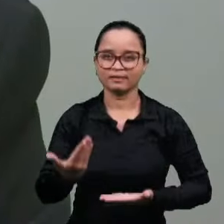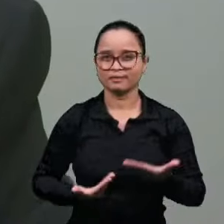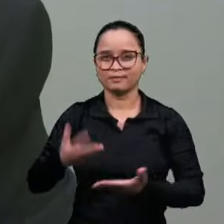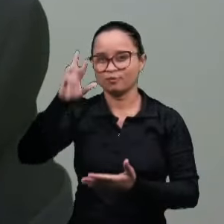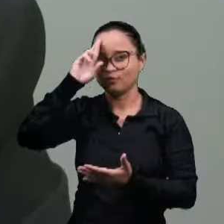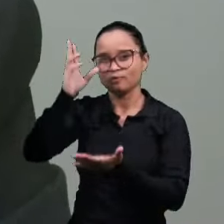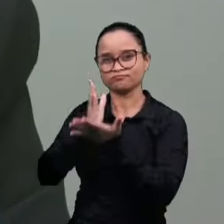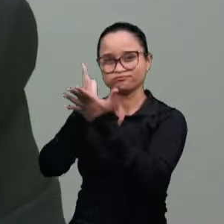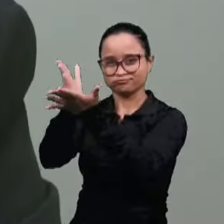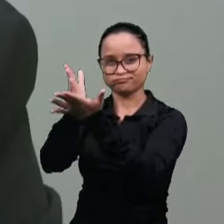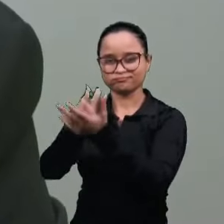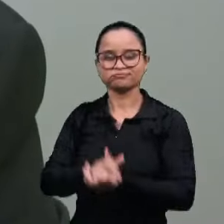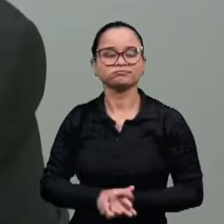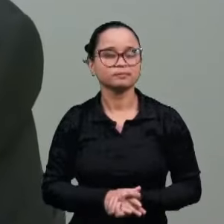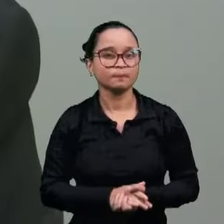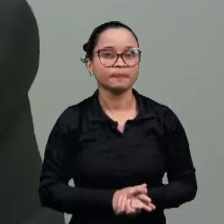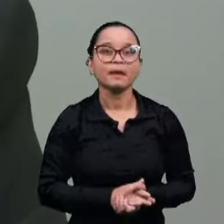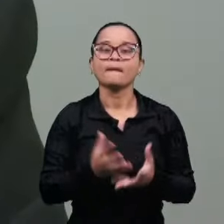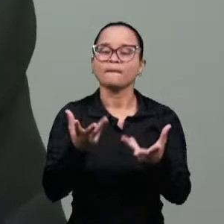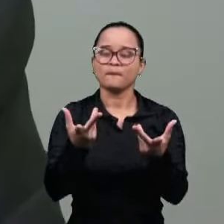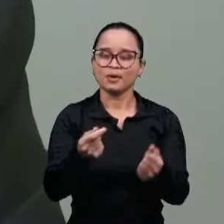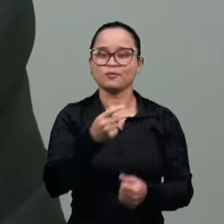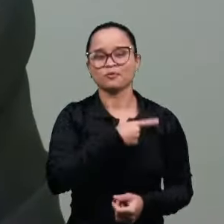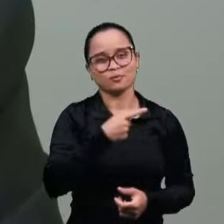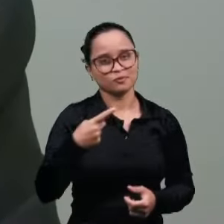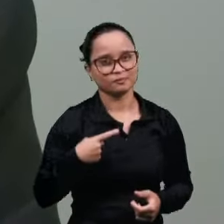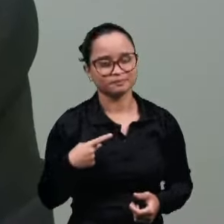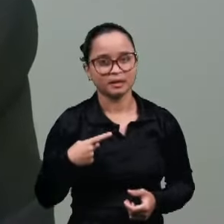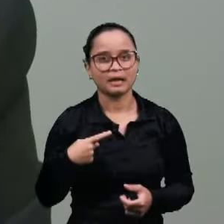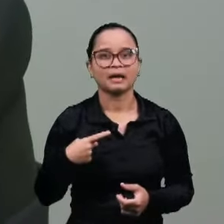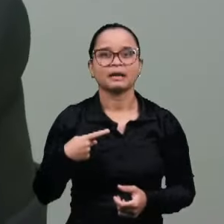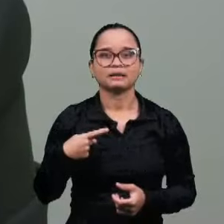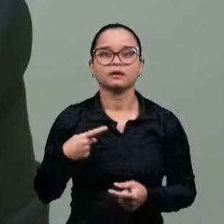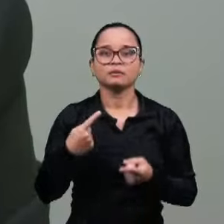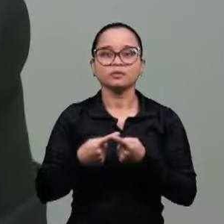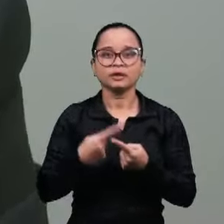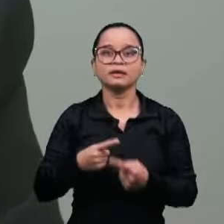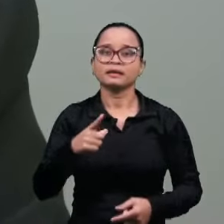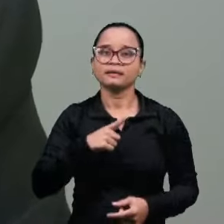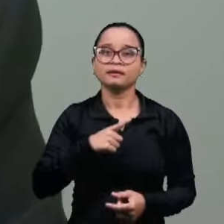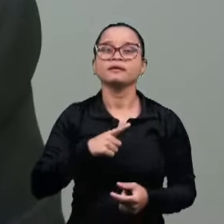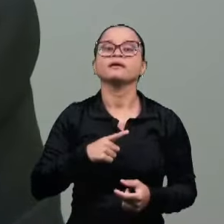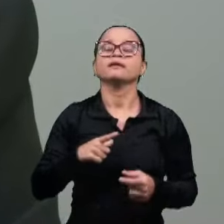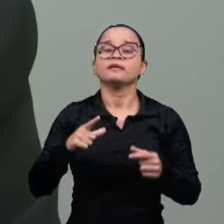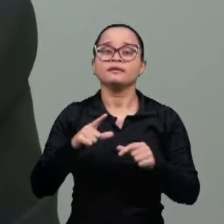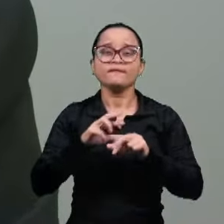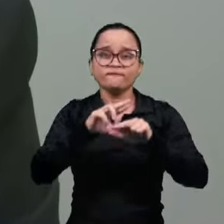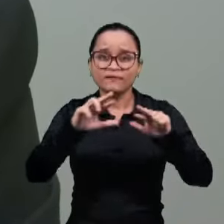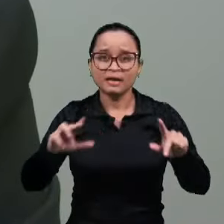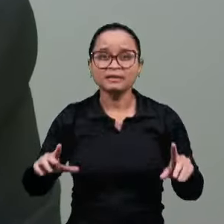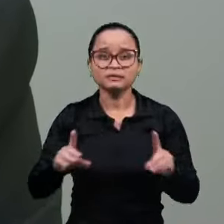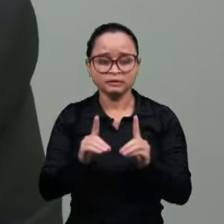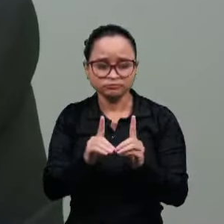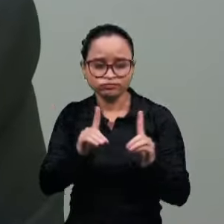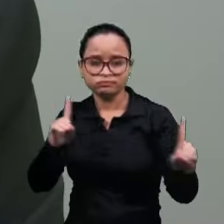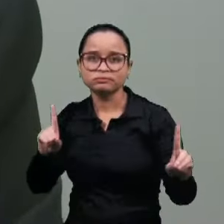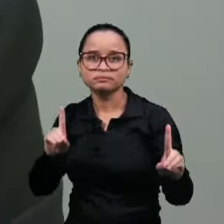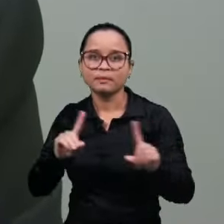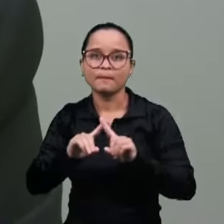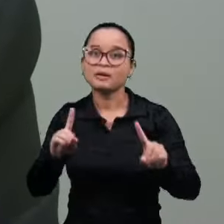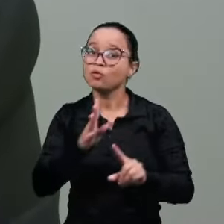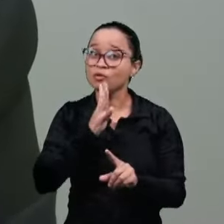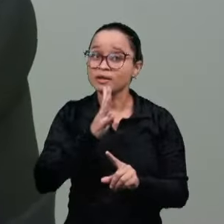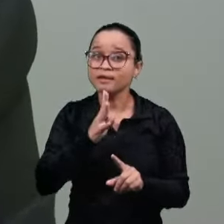senhor dá essa palavra, né? Porque nós temos muitos que estão afastados, mas que conhecem esse filho de Davi.